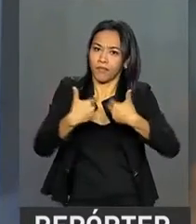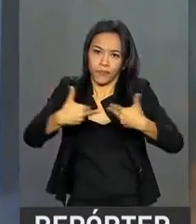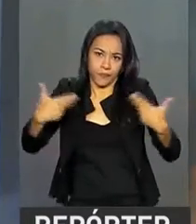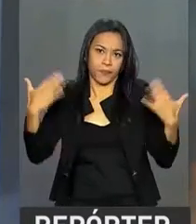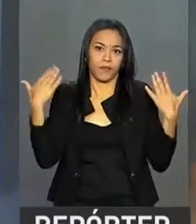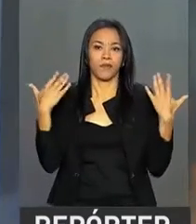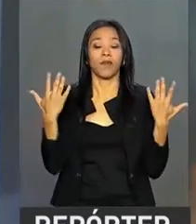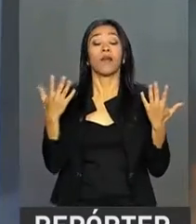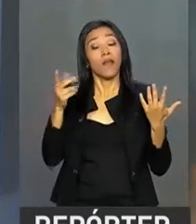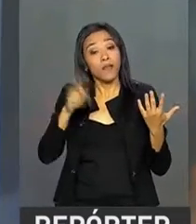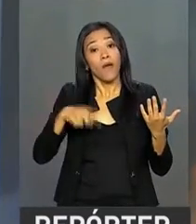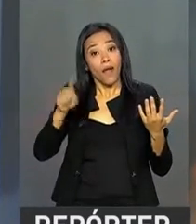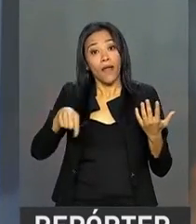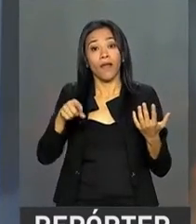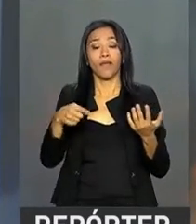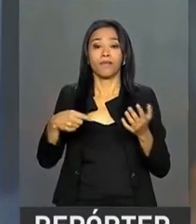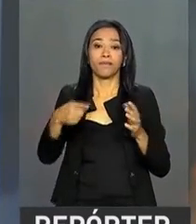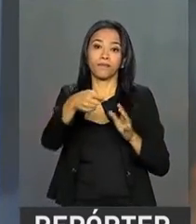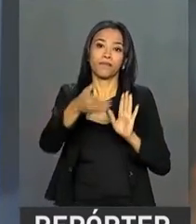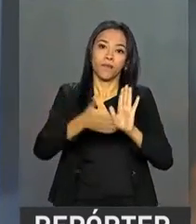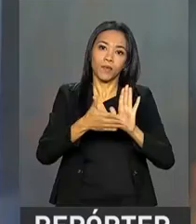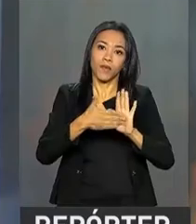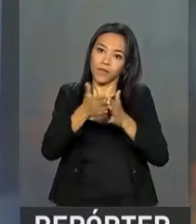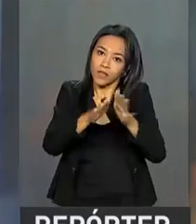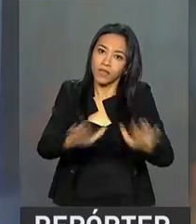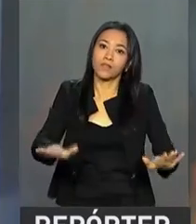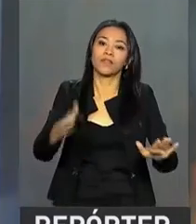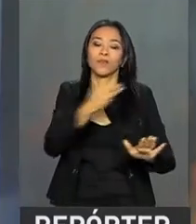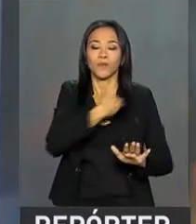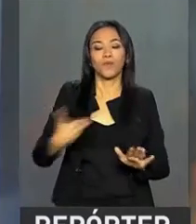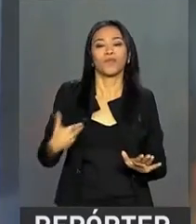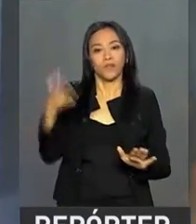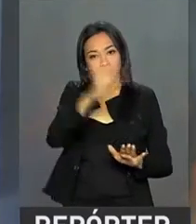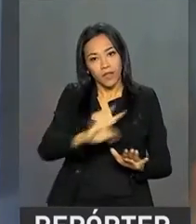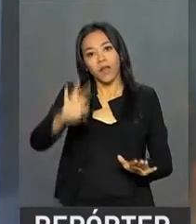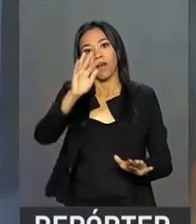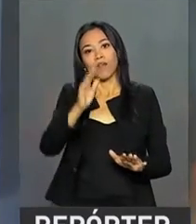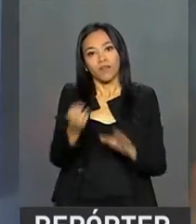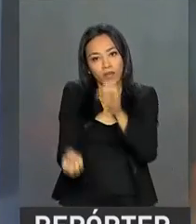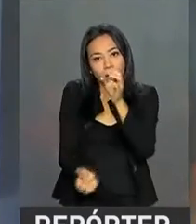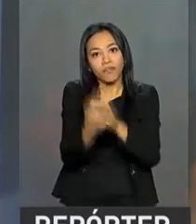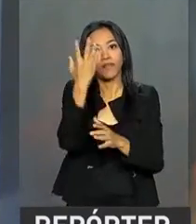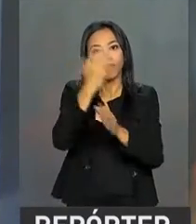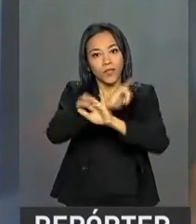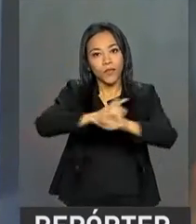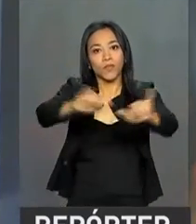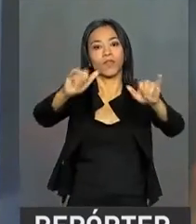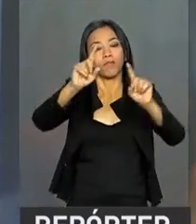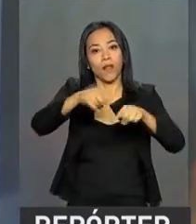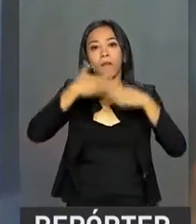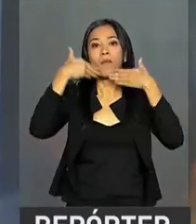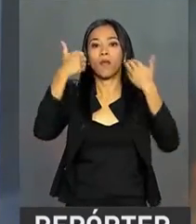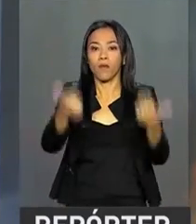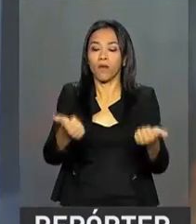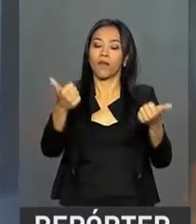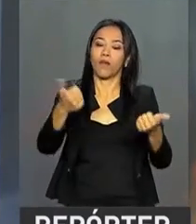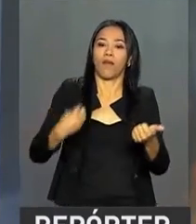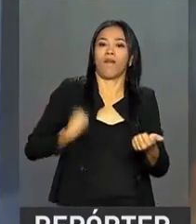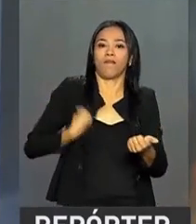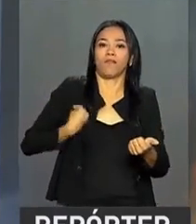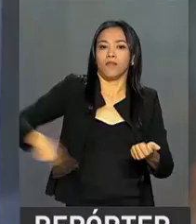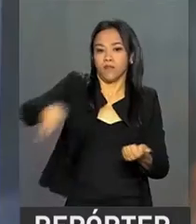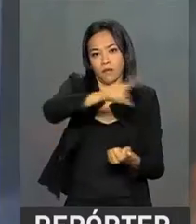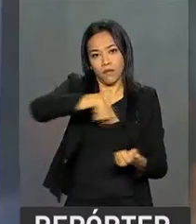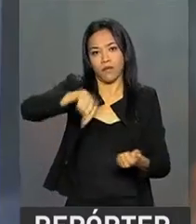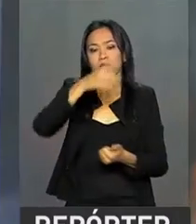tão são medidas né dessa natureza que o governo federal vem implementando pra melhorar a qualidade de vida das pessoas e